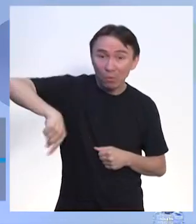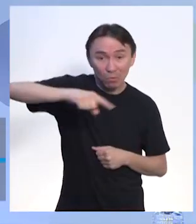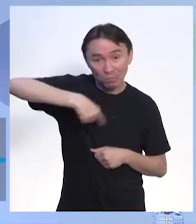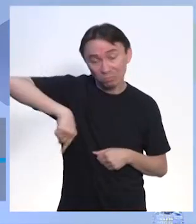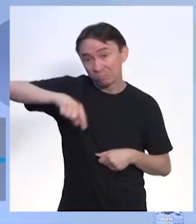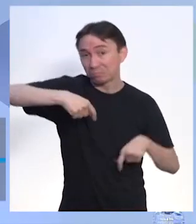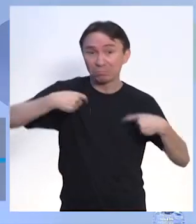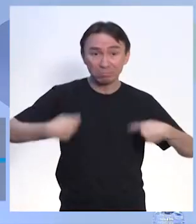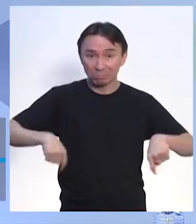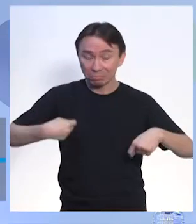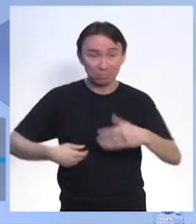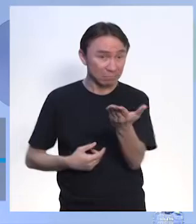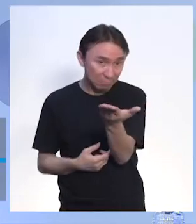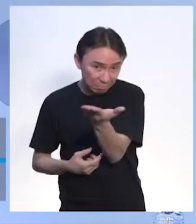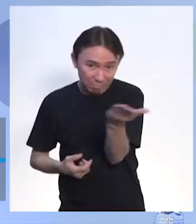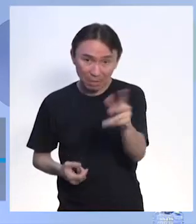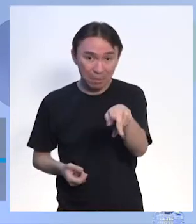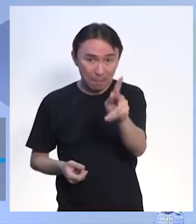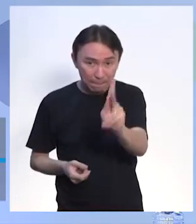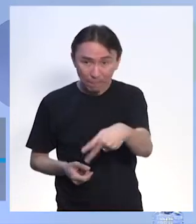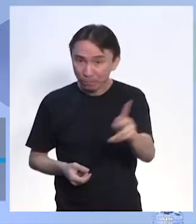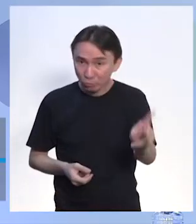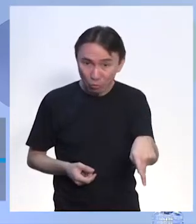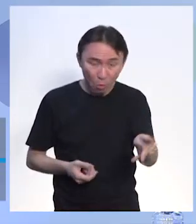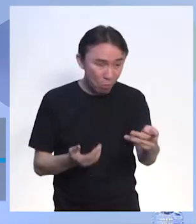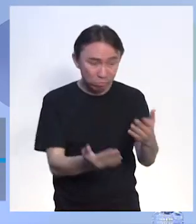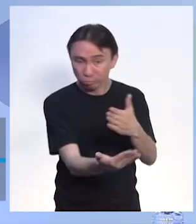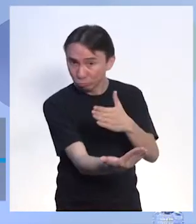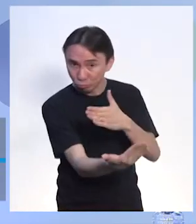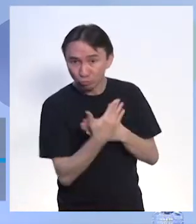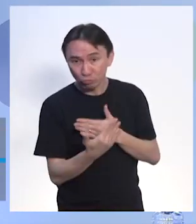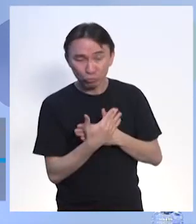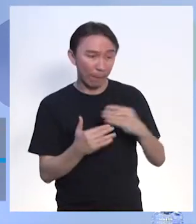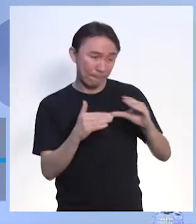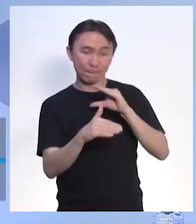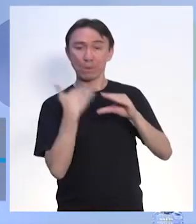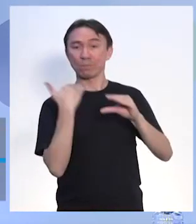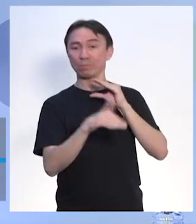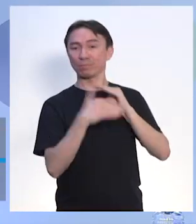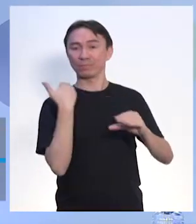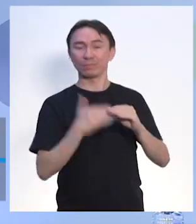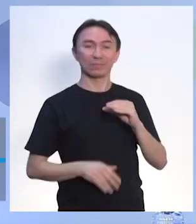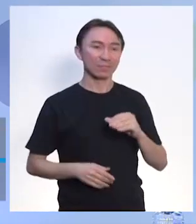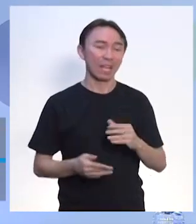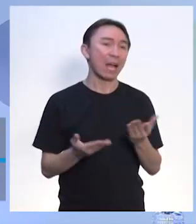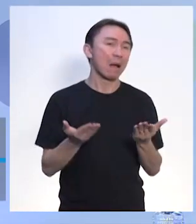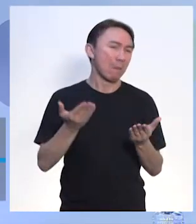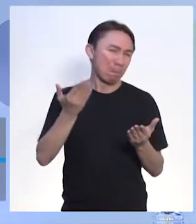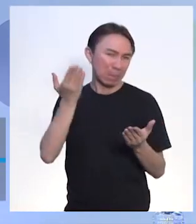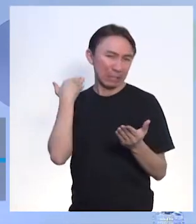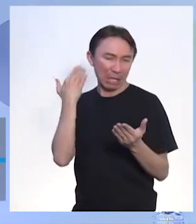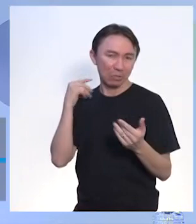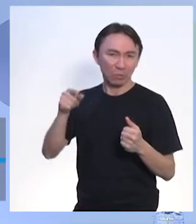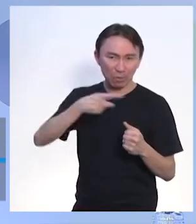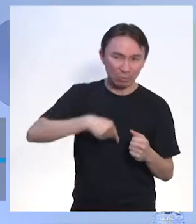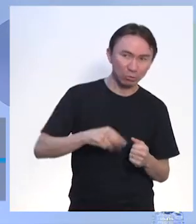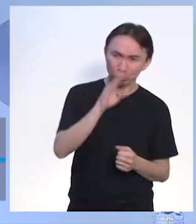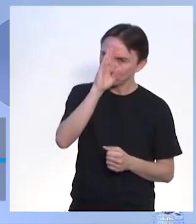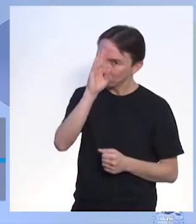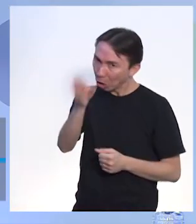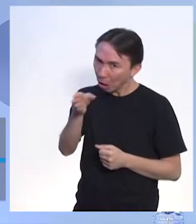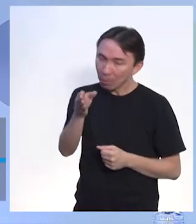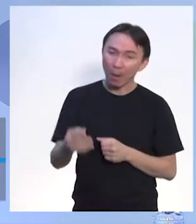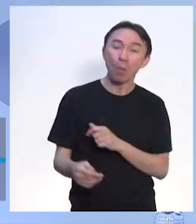professor, para ter essa interação. Nós até então fazíamos com o aluno direto no chat, mas talvez o ideal seja esse